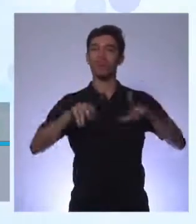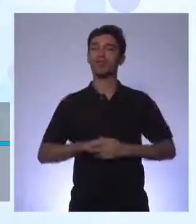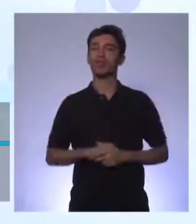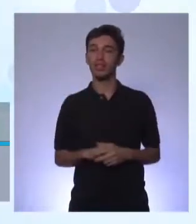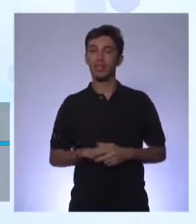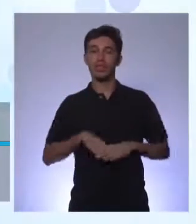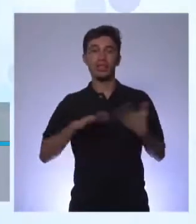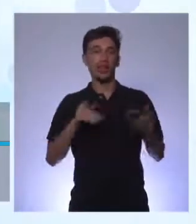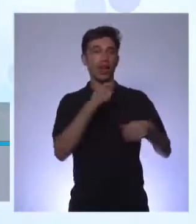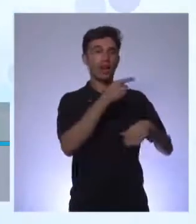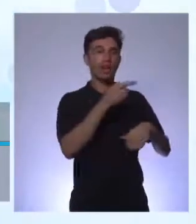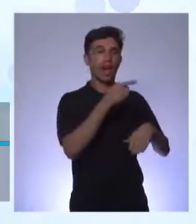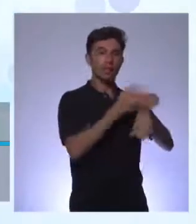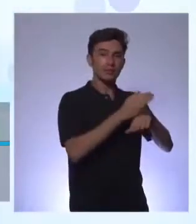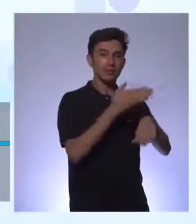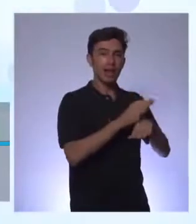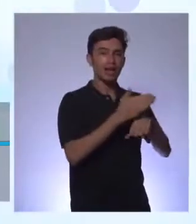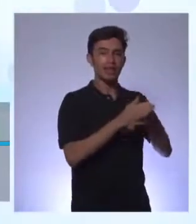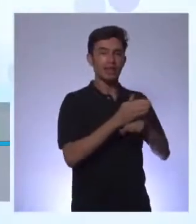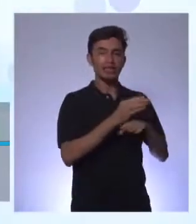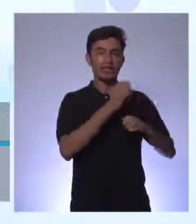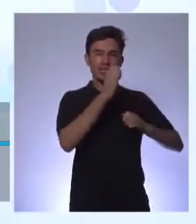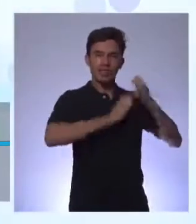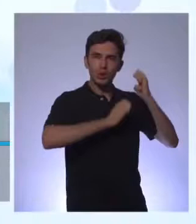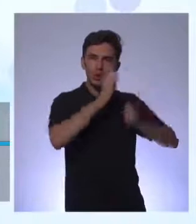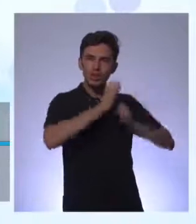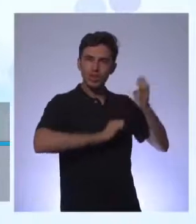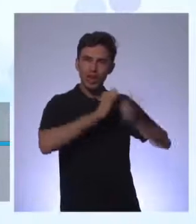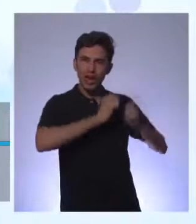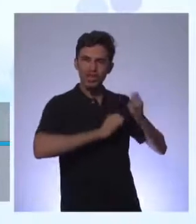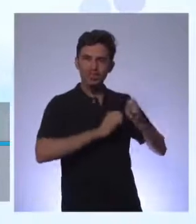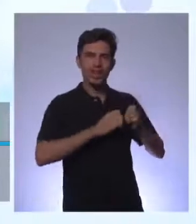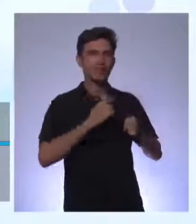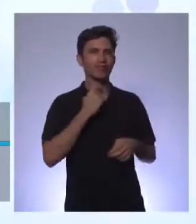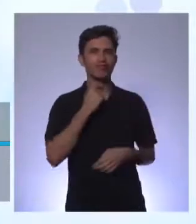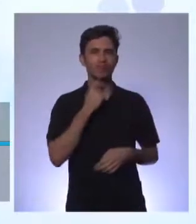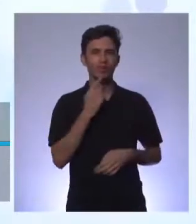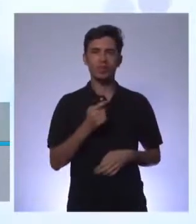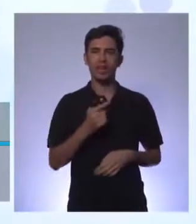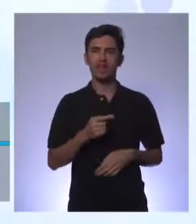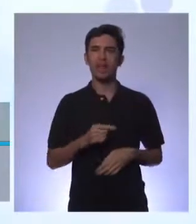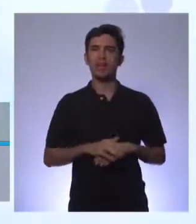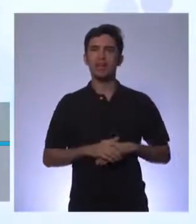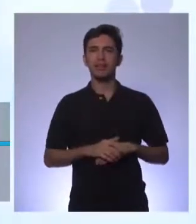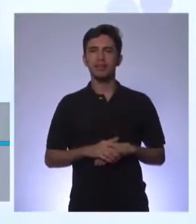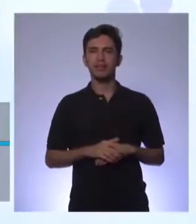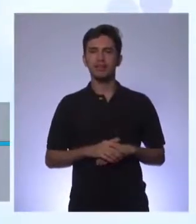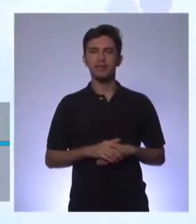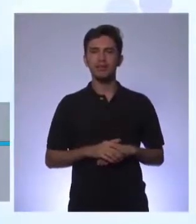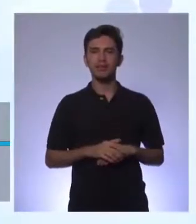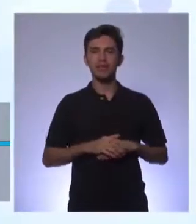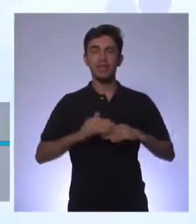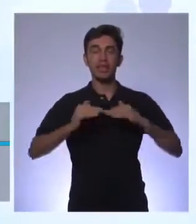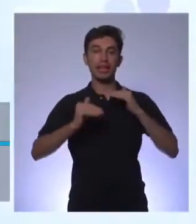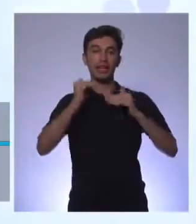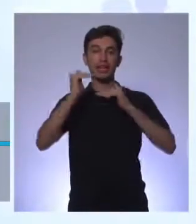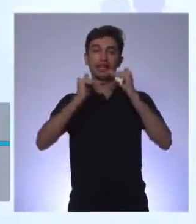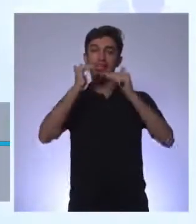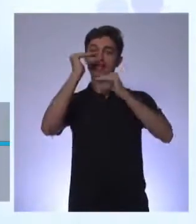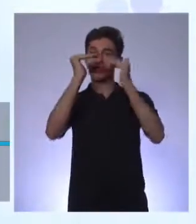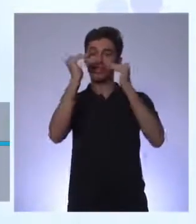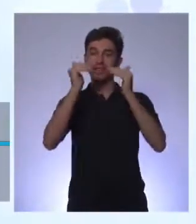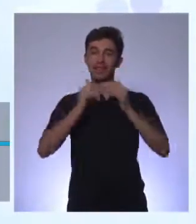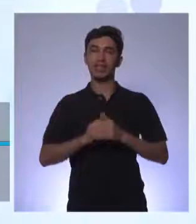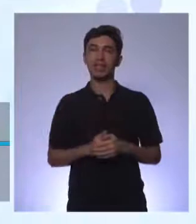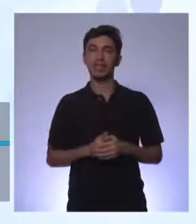práticas industriais, elas não podem se tornar profícuas, elas não podem crescer, se